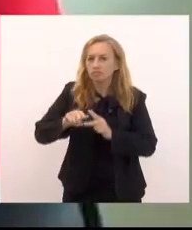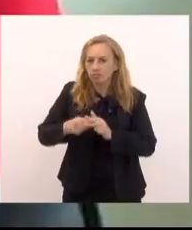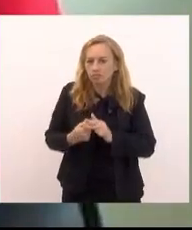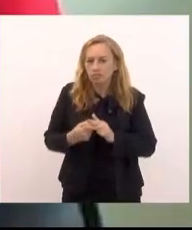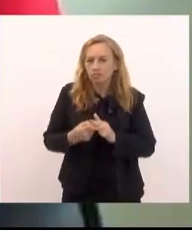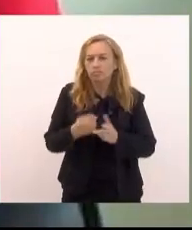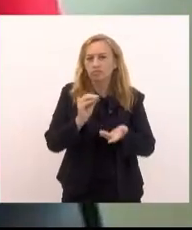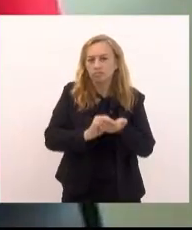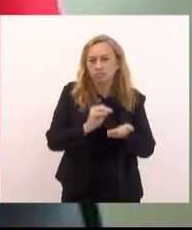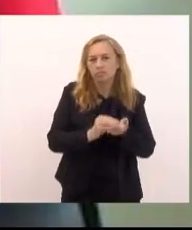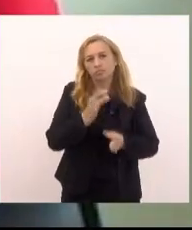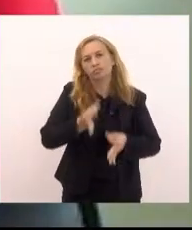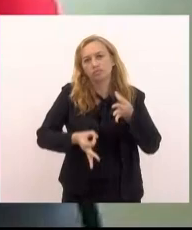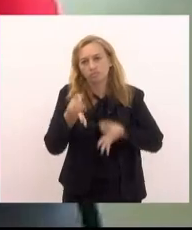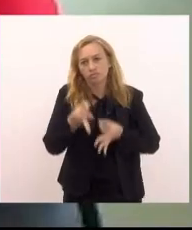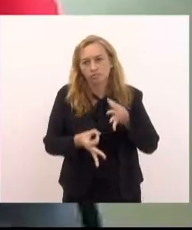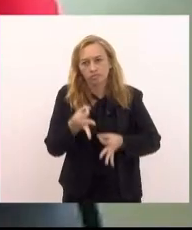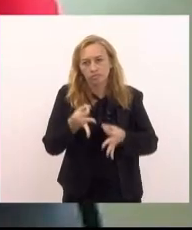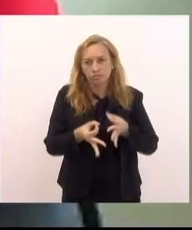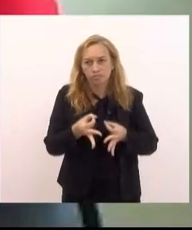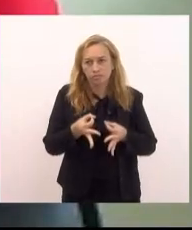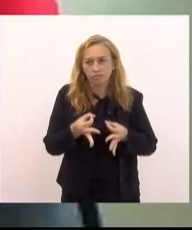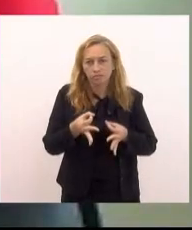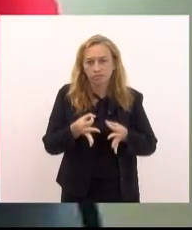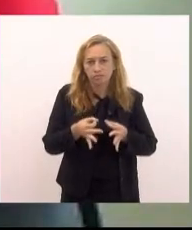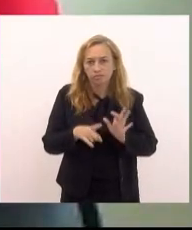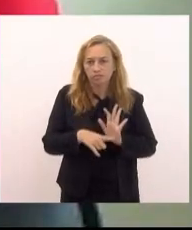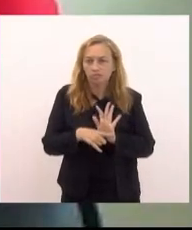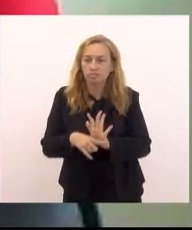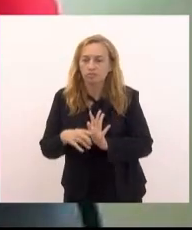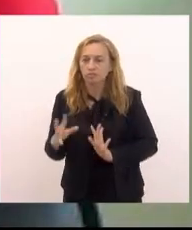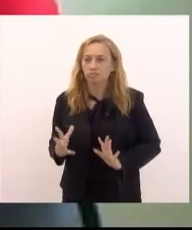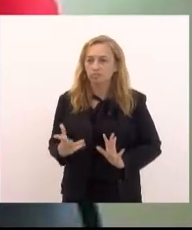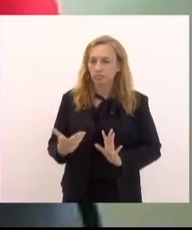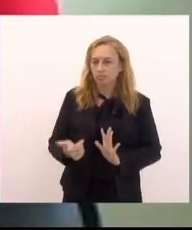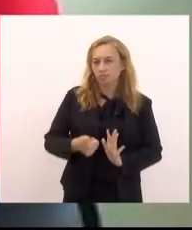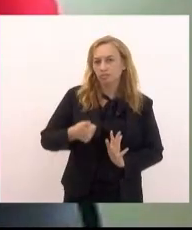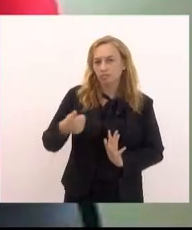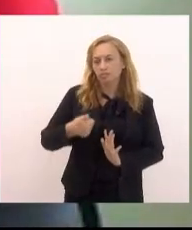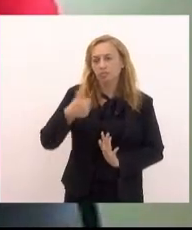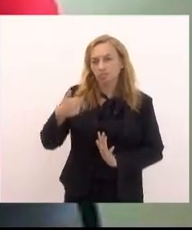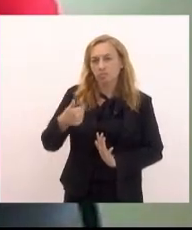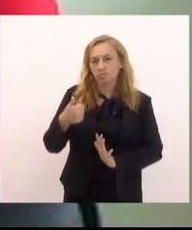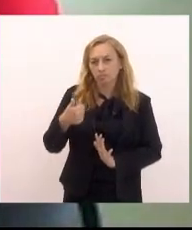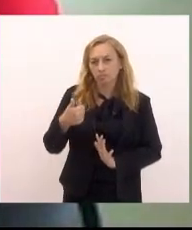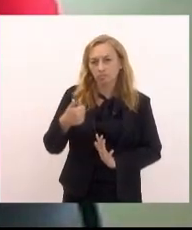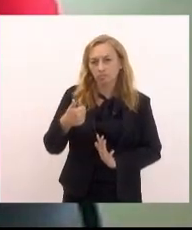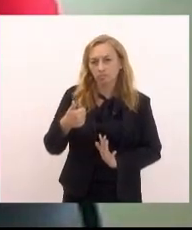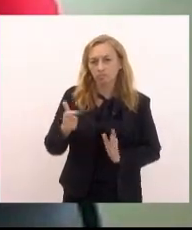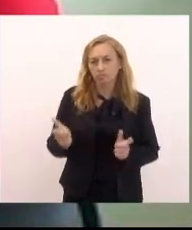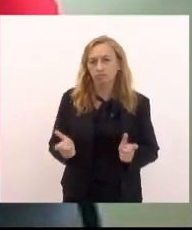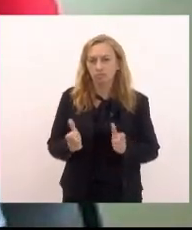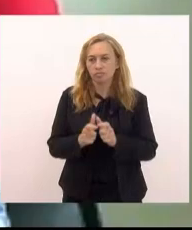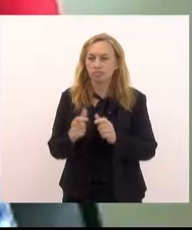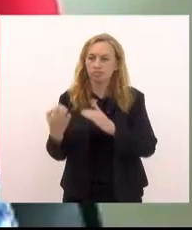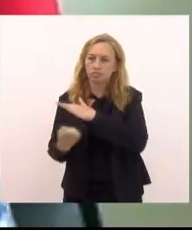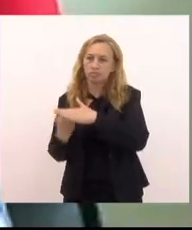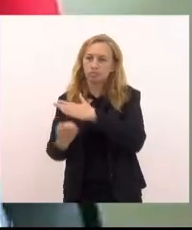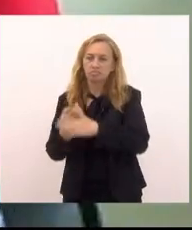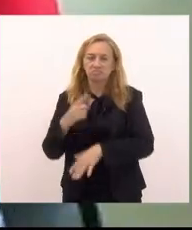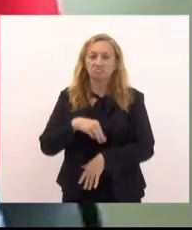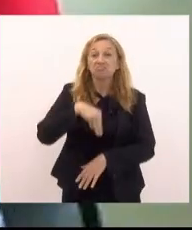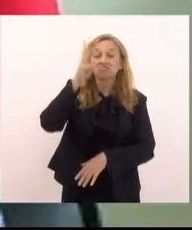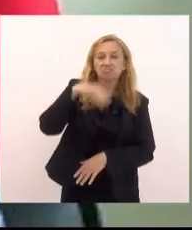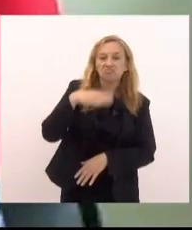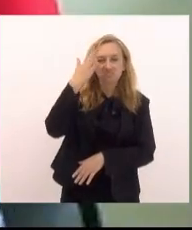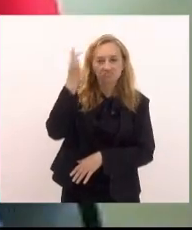uma injustiça e adequa de uma forma melhor e fortalece a microempresa. E, para quem não sabe, no